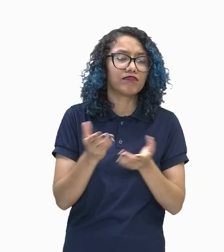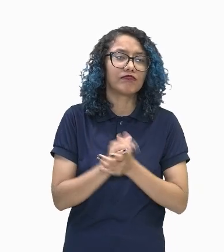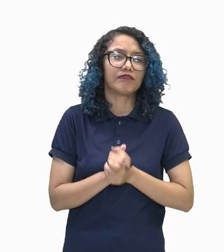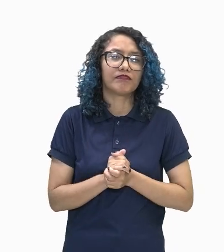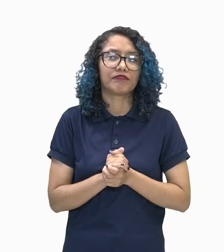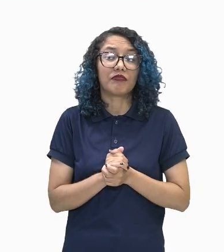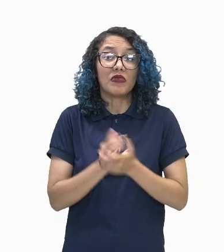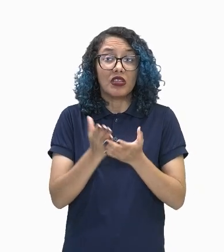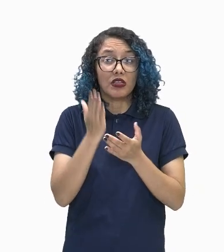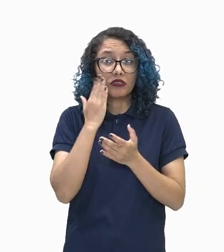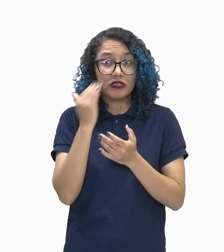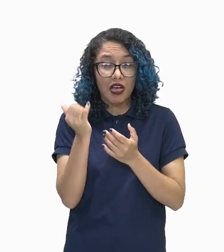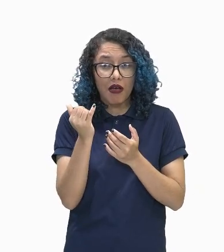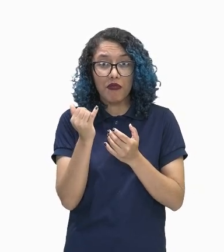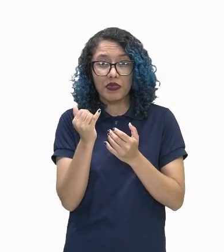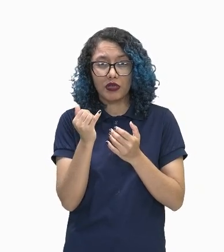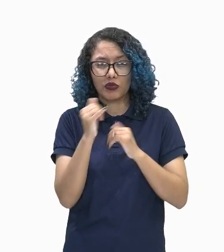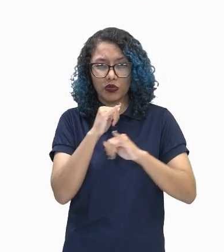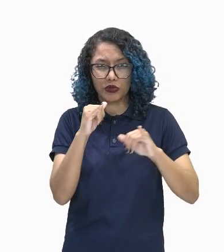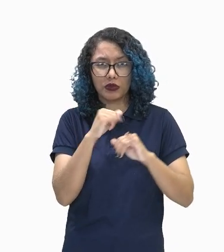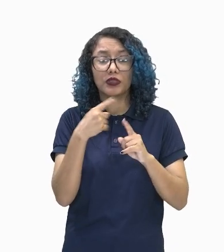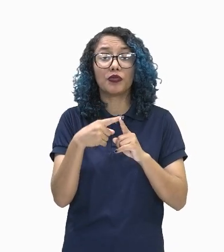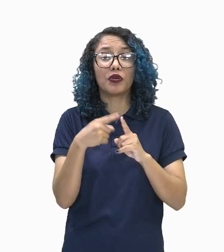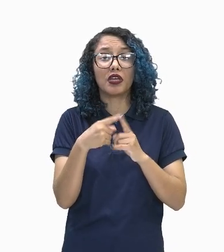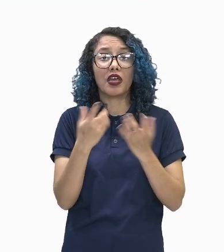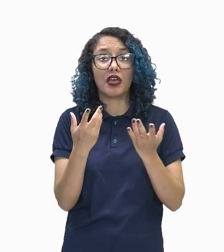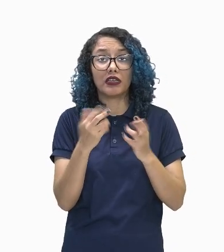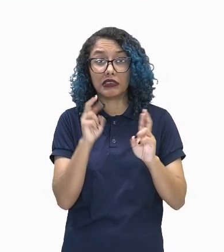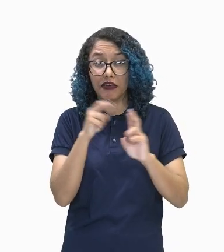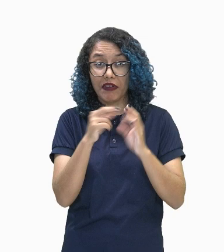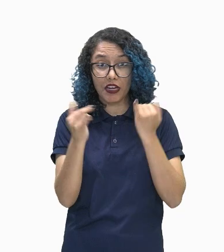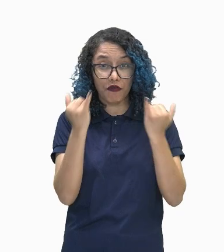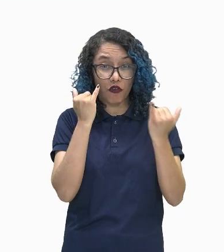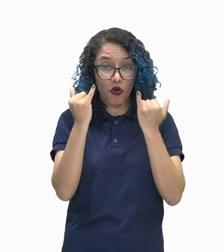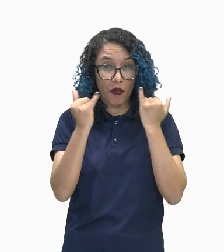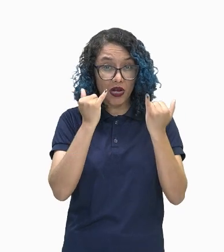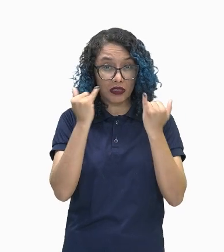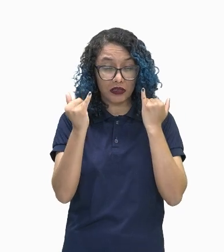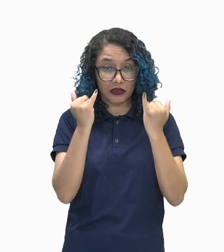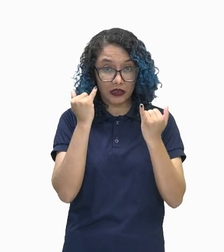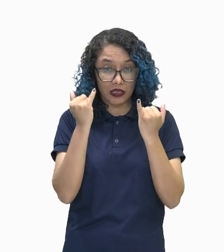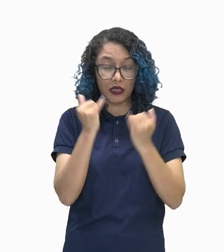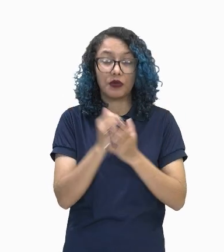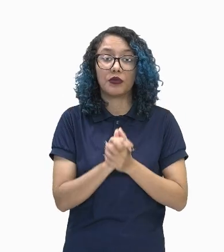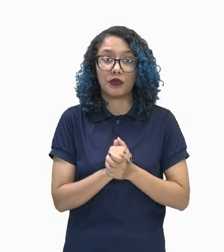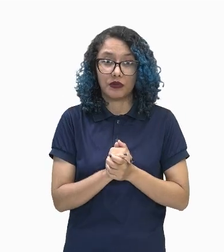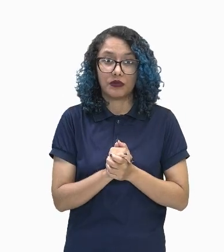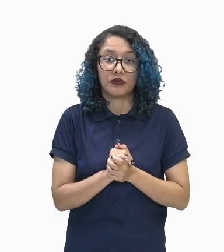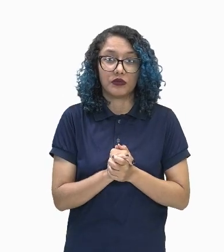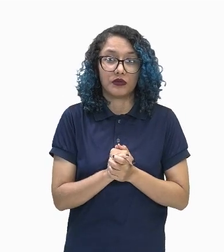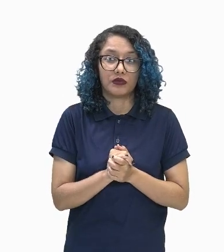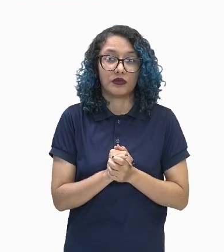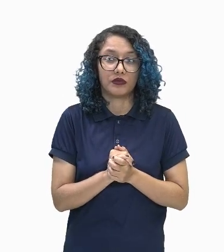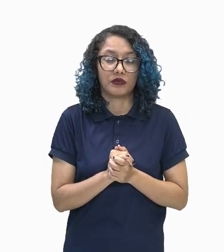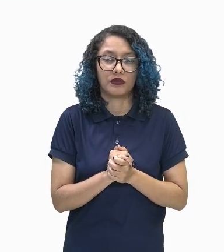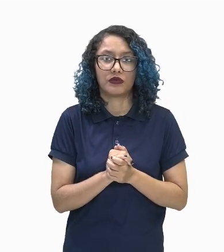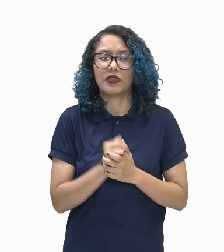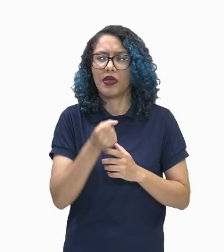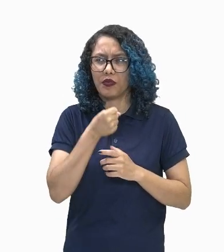são informações que chegam, né, sempre para a gente. Você sabe o que é uma